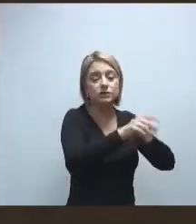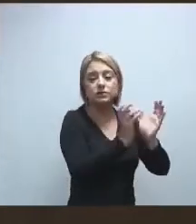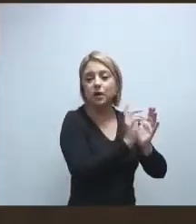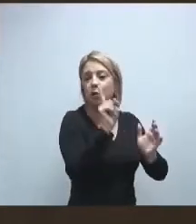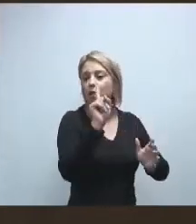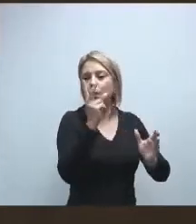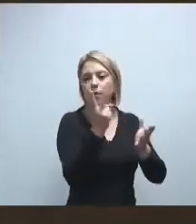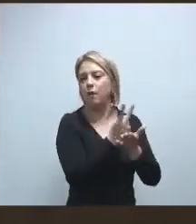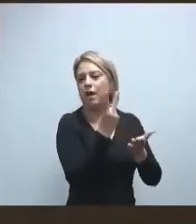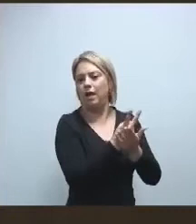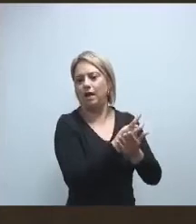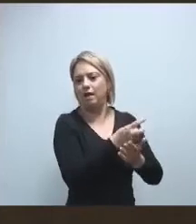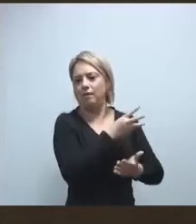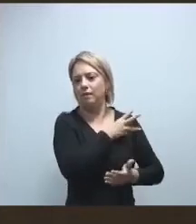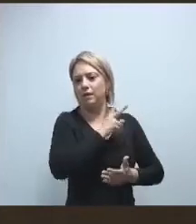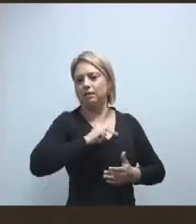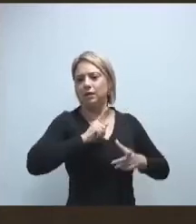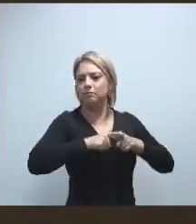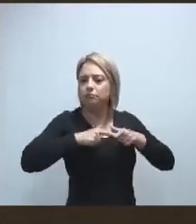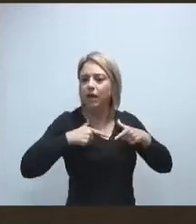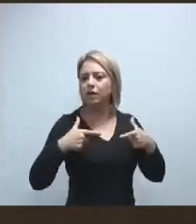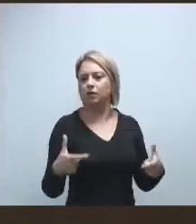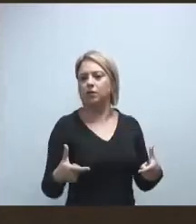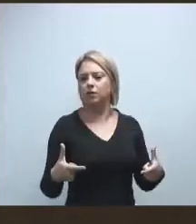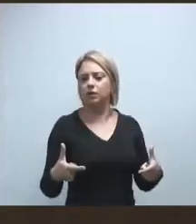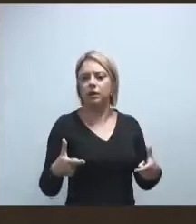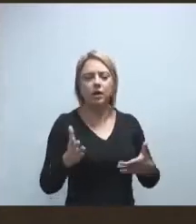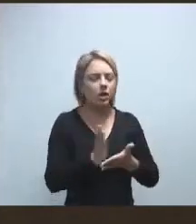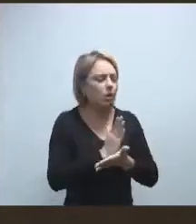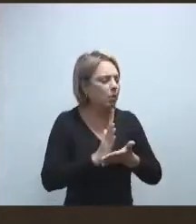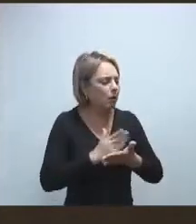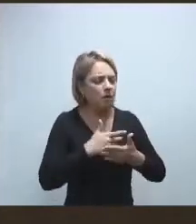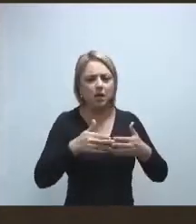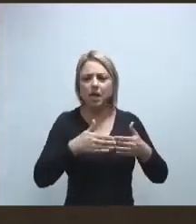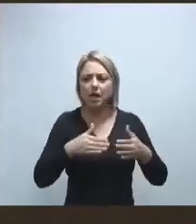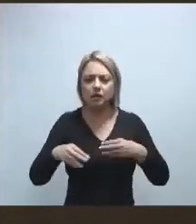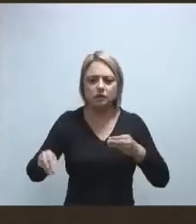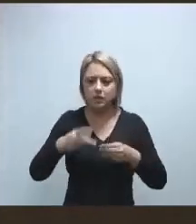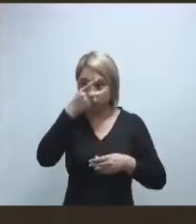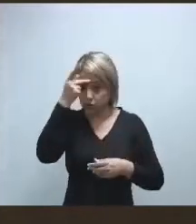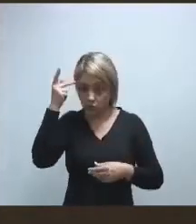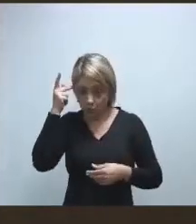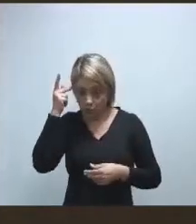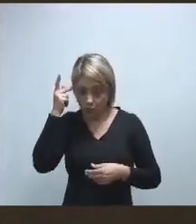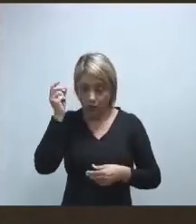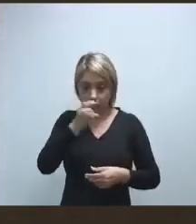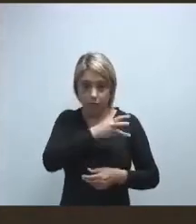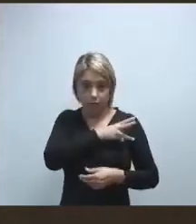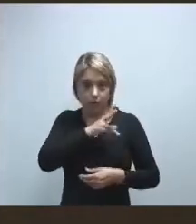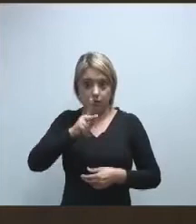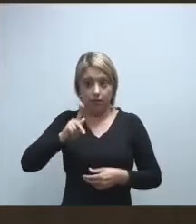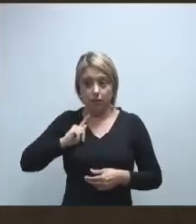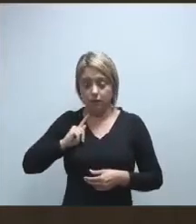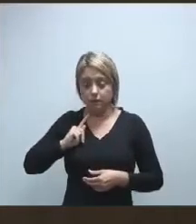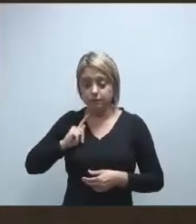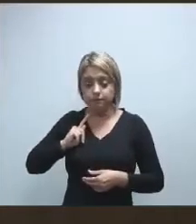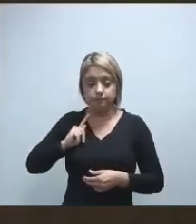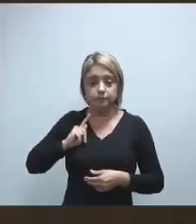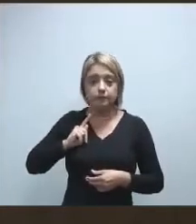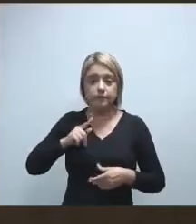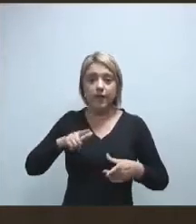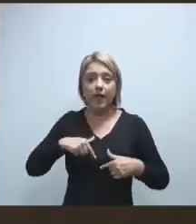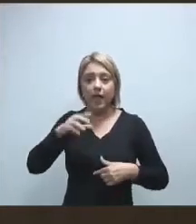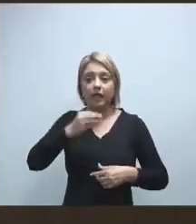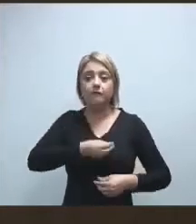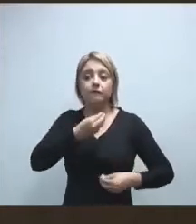o ministério público é maior do que qualquer dos seus integrantes do ministério público é uma atitude